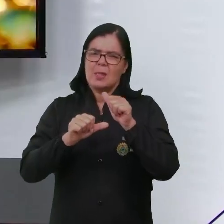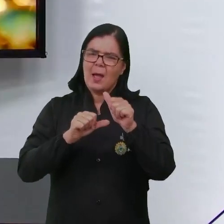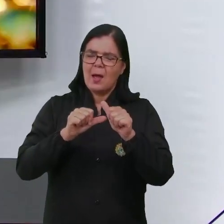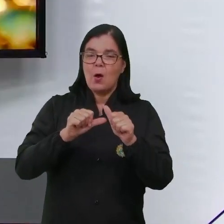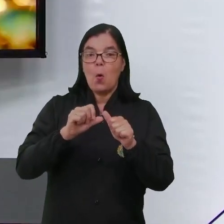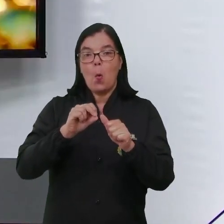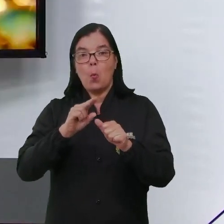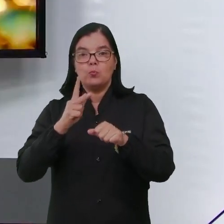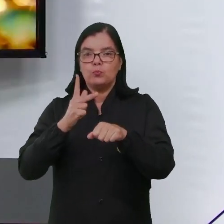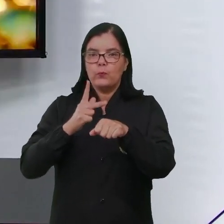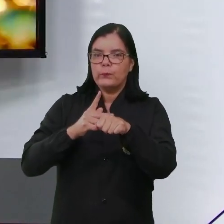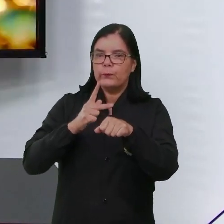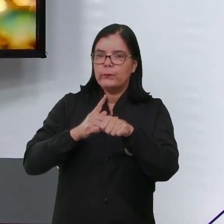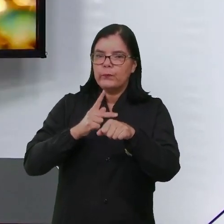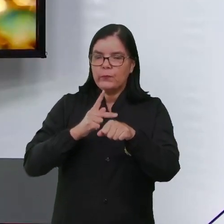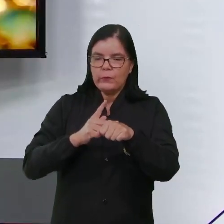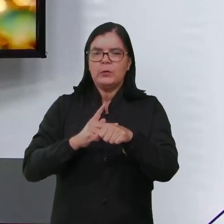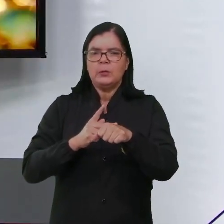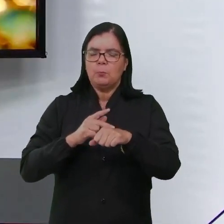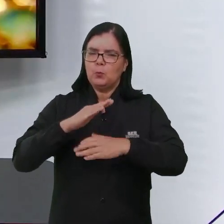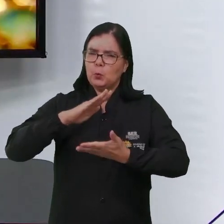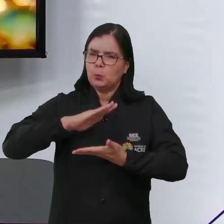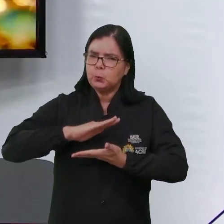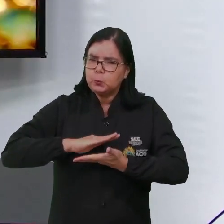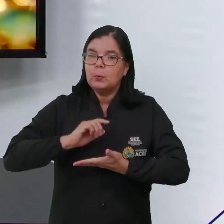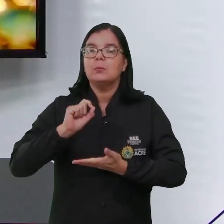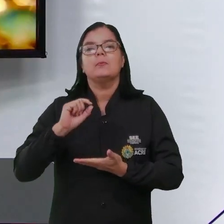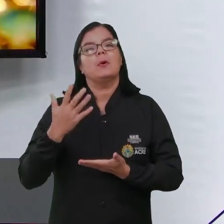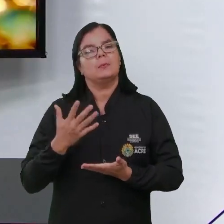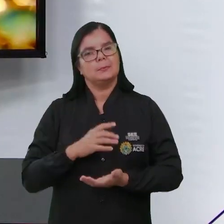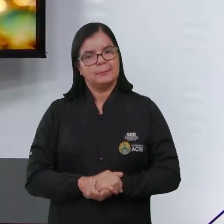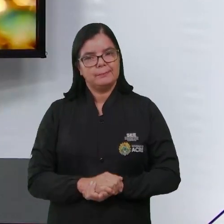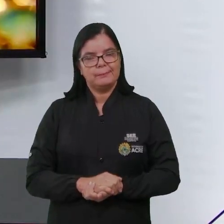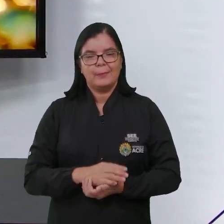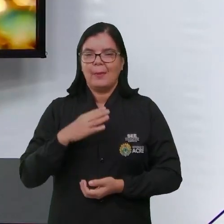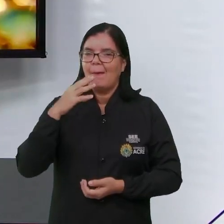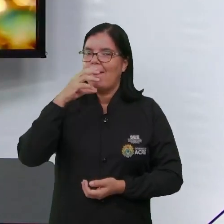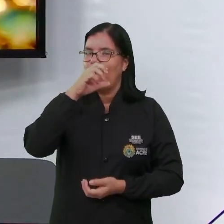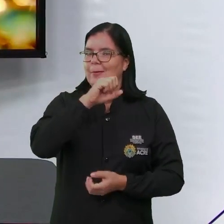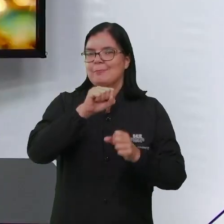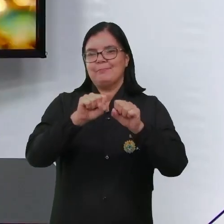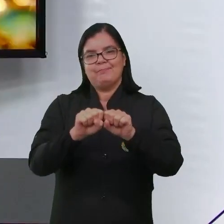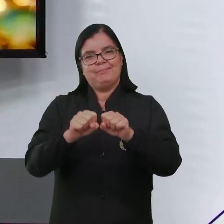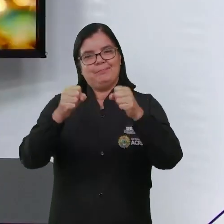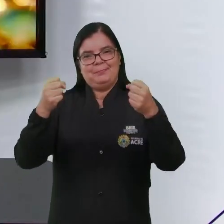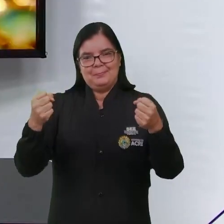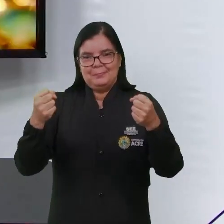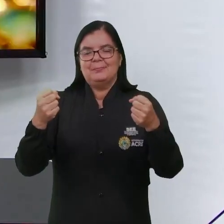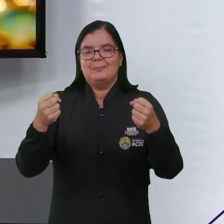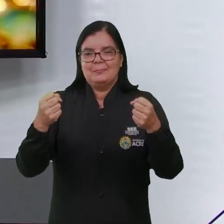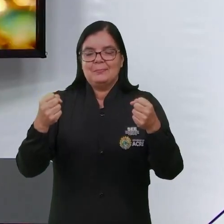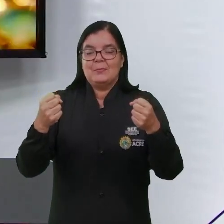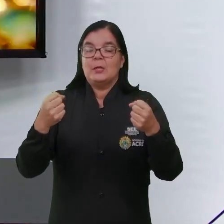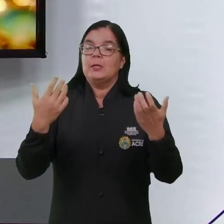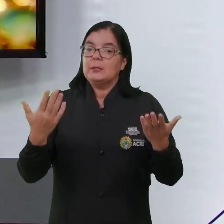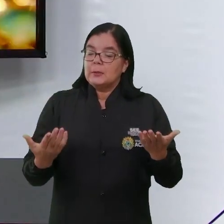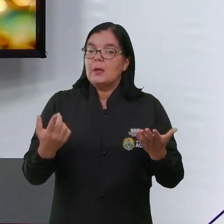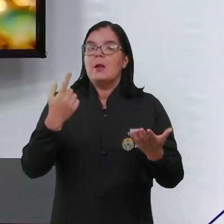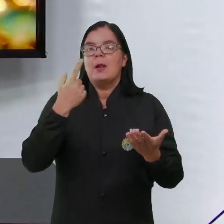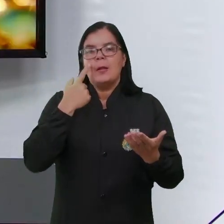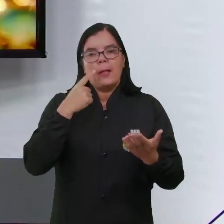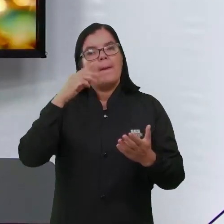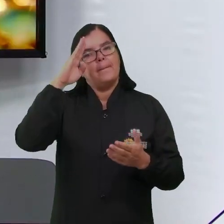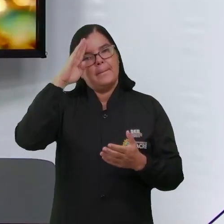ou um vidro, né, aplicar muita pressão, o que vai acontecer? Rapidamente ele se quebra. Então essa daí é uma